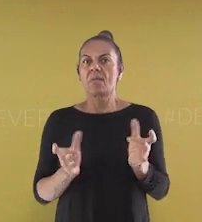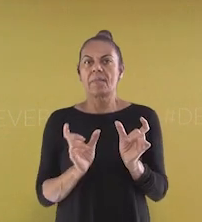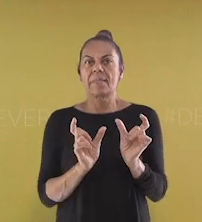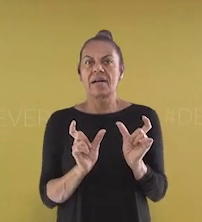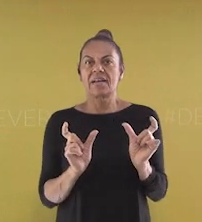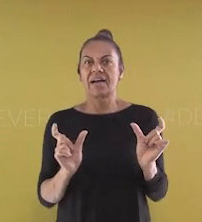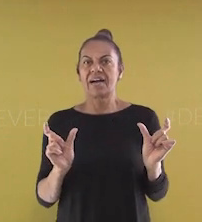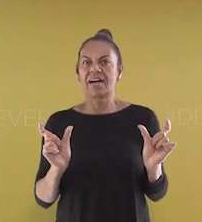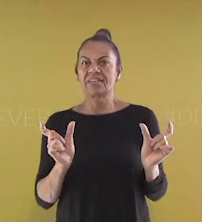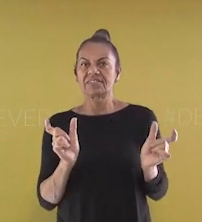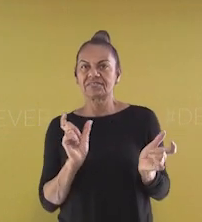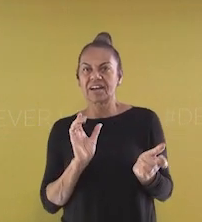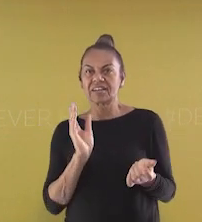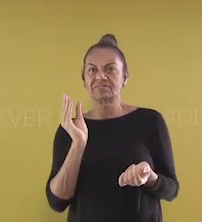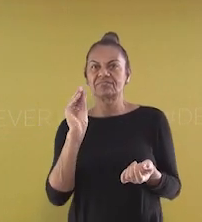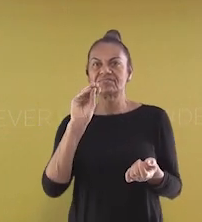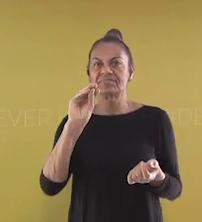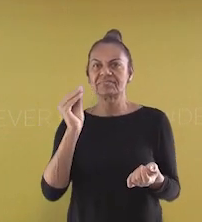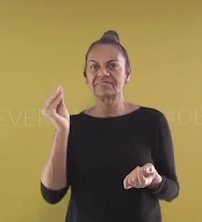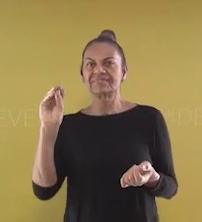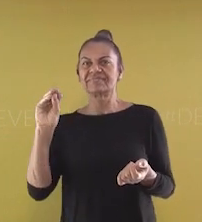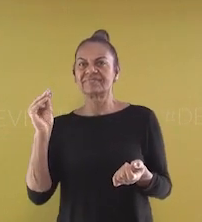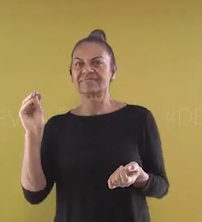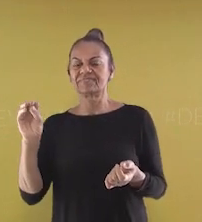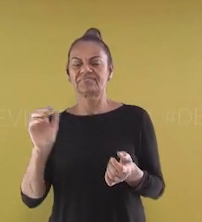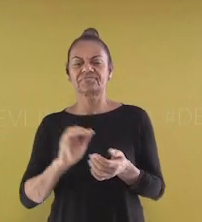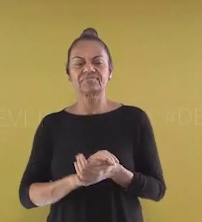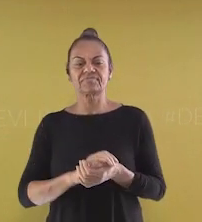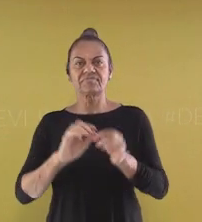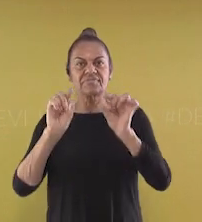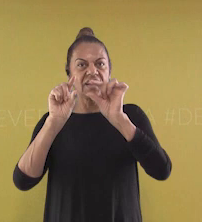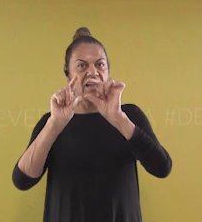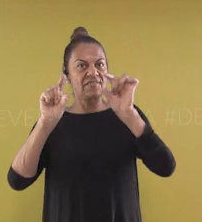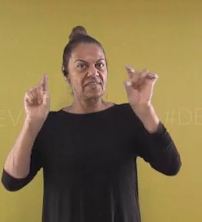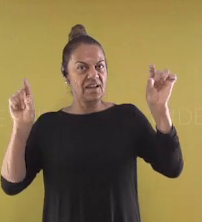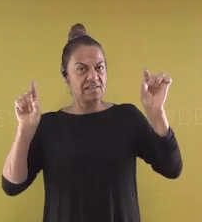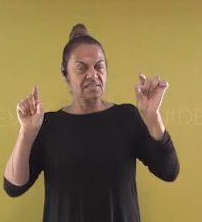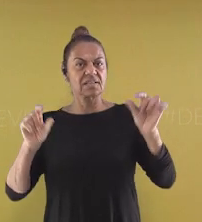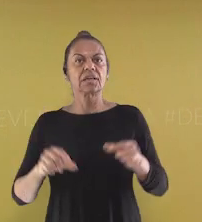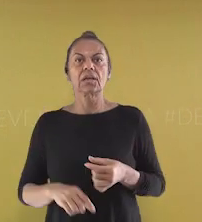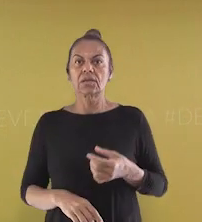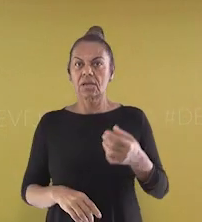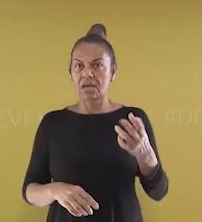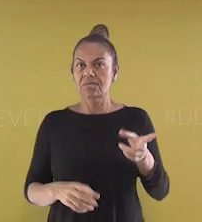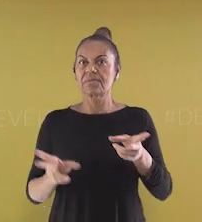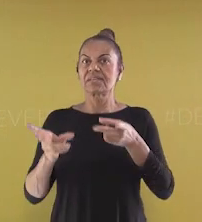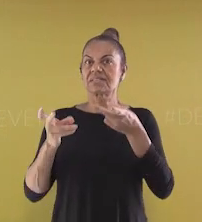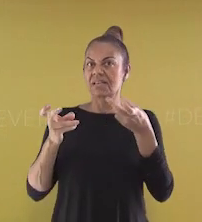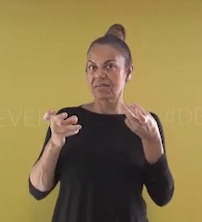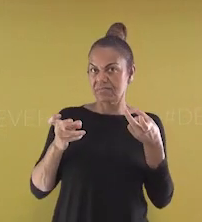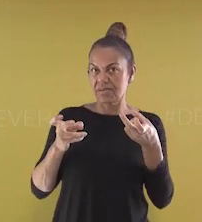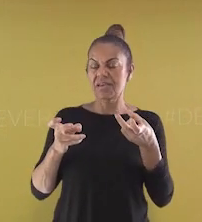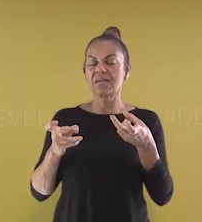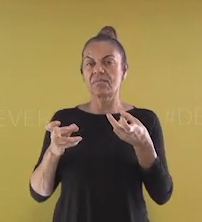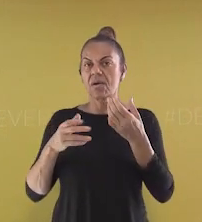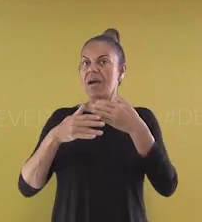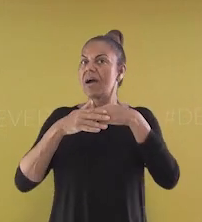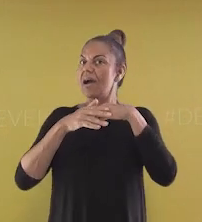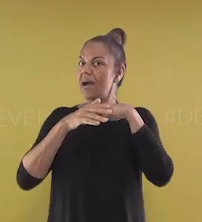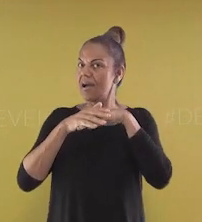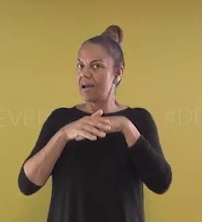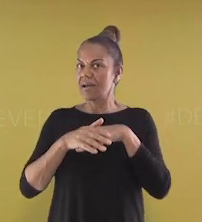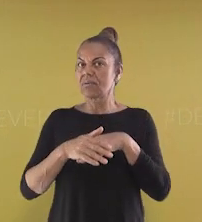bem-estar, qualidade de vida e saúde. Em qual desses espaços essas palavras podem